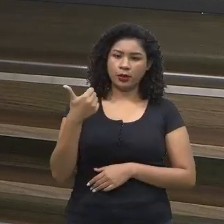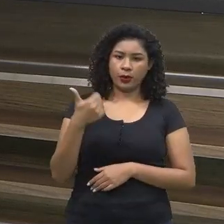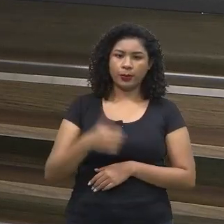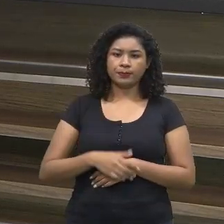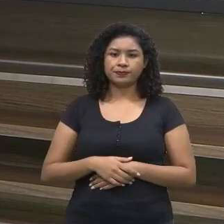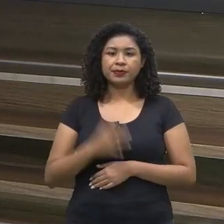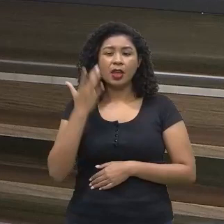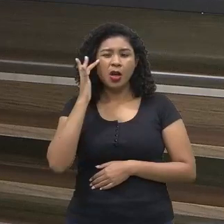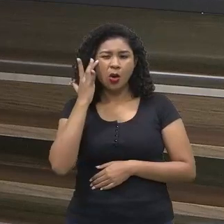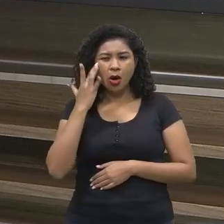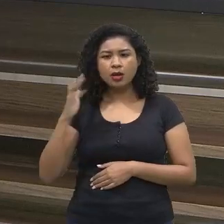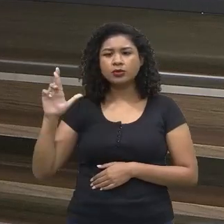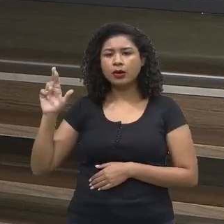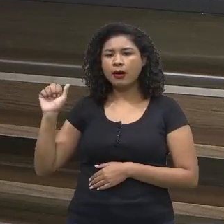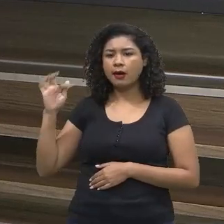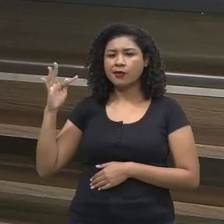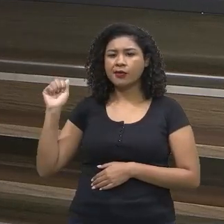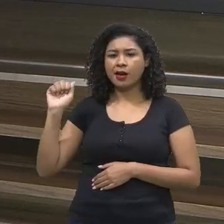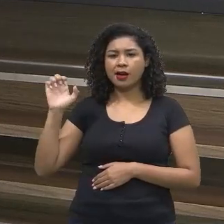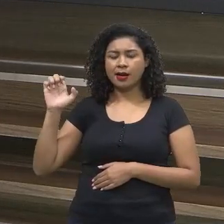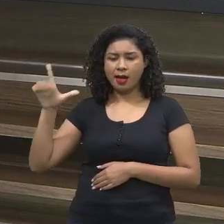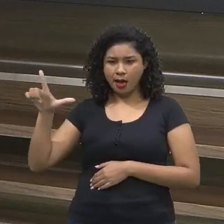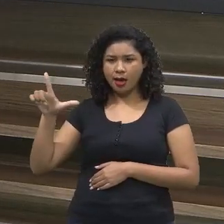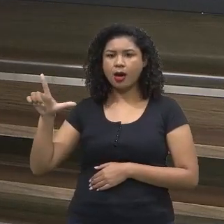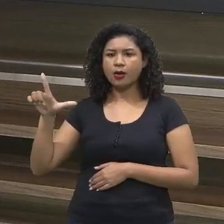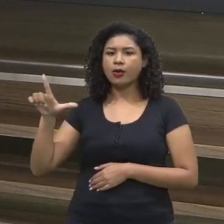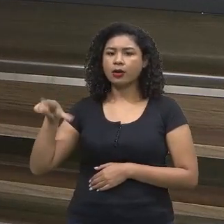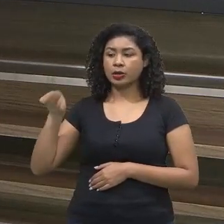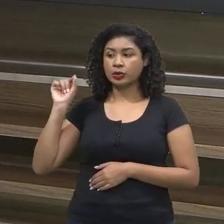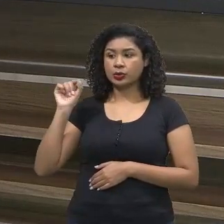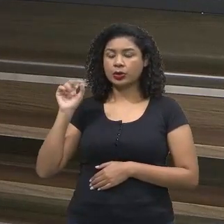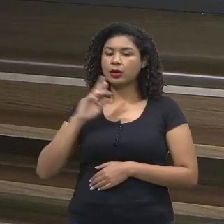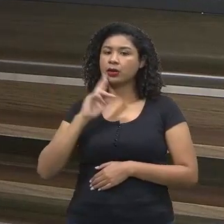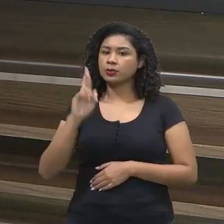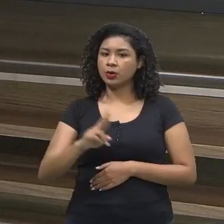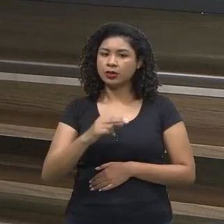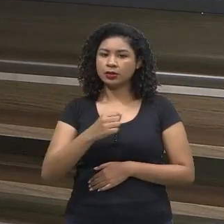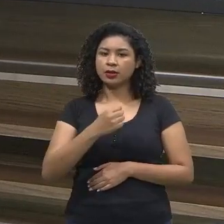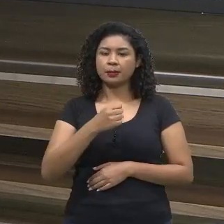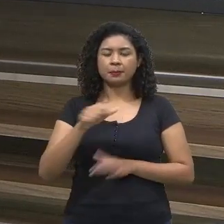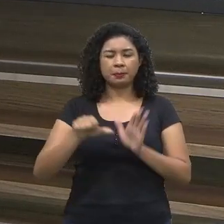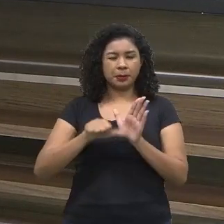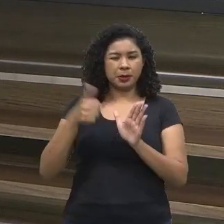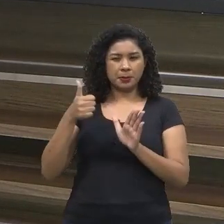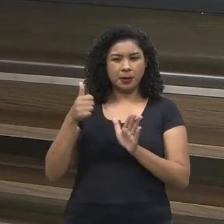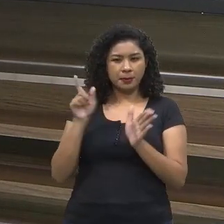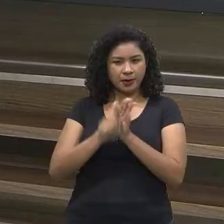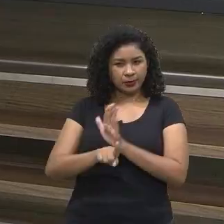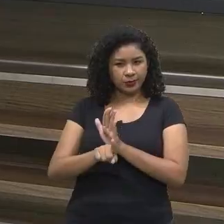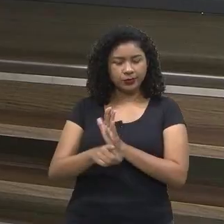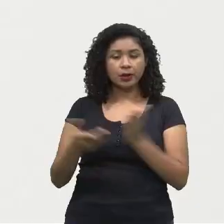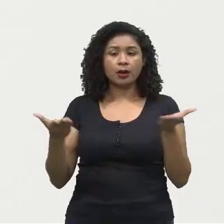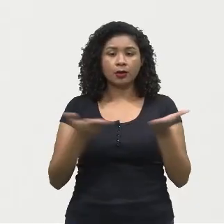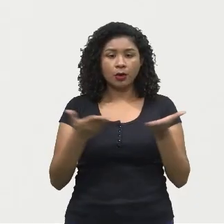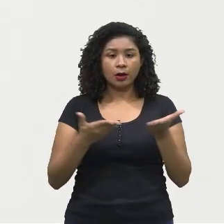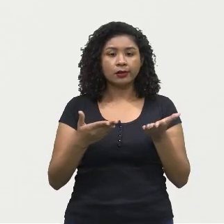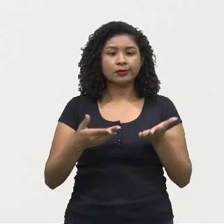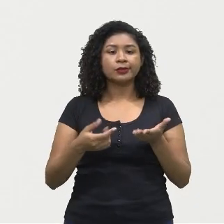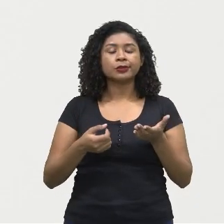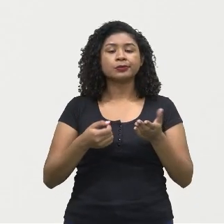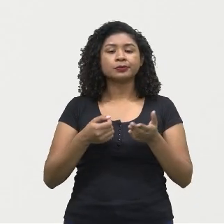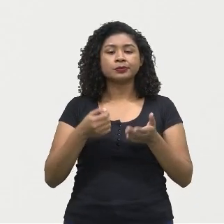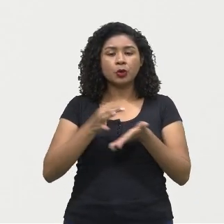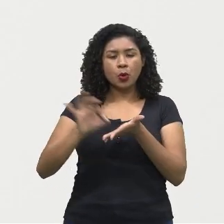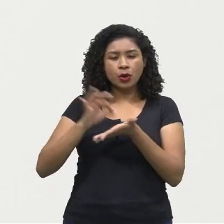o Rafael estava se referindo à primeira questão. Muito bem, amores. Então, vamos corrigir a nossa segunda questão. Vamos